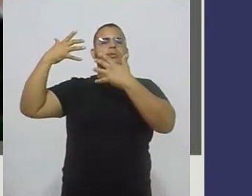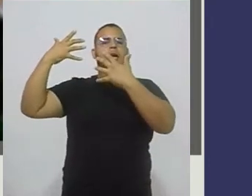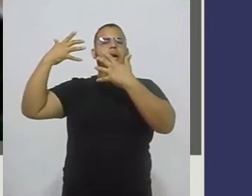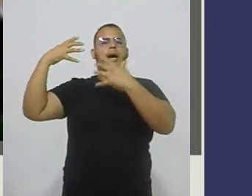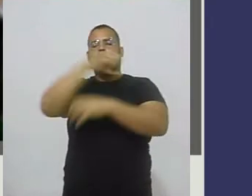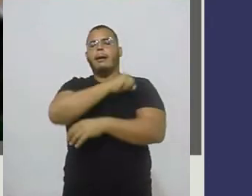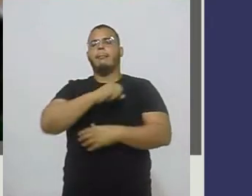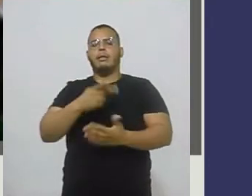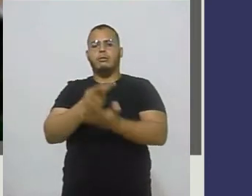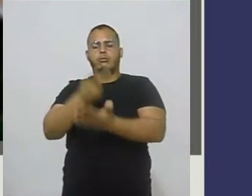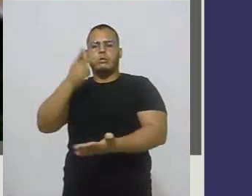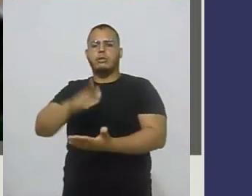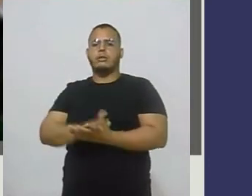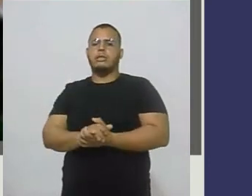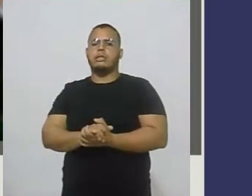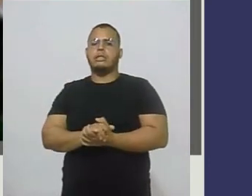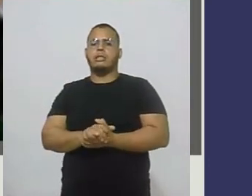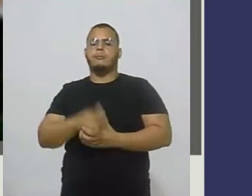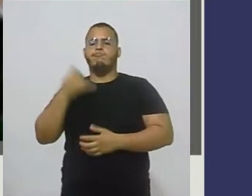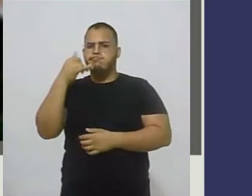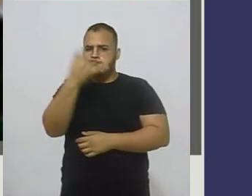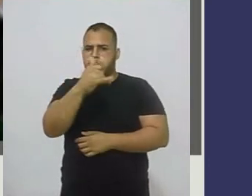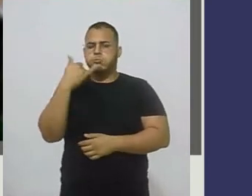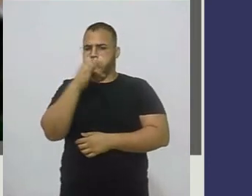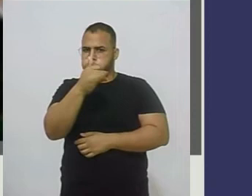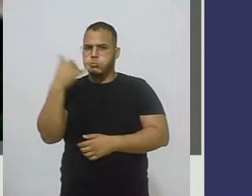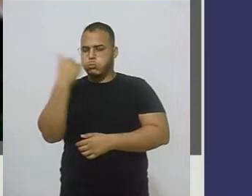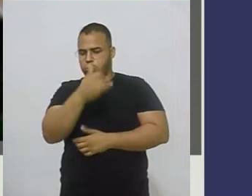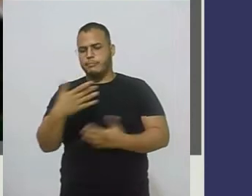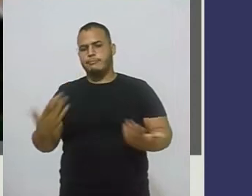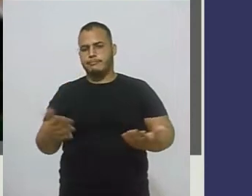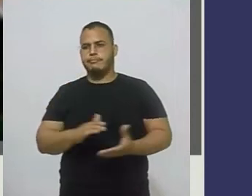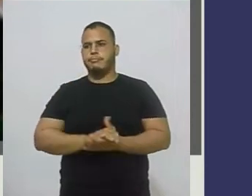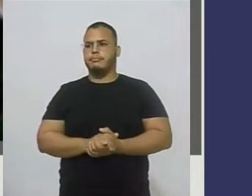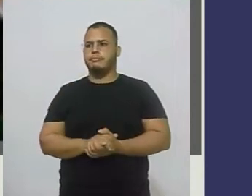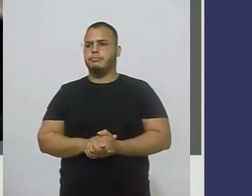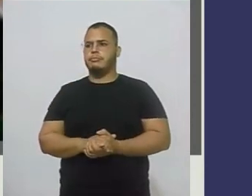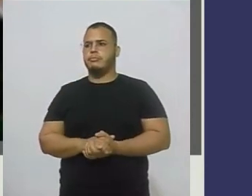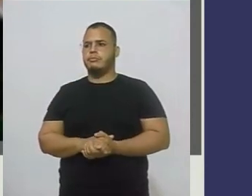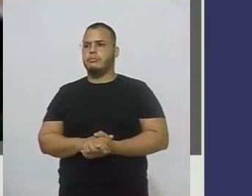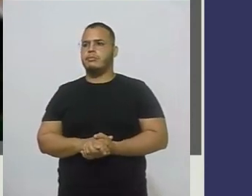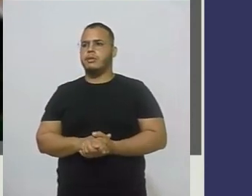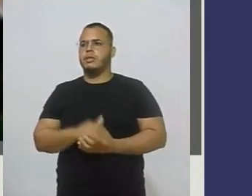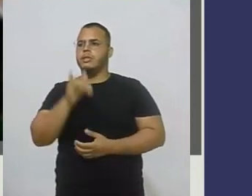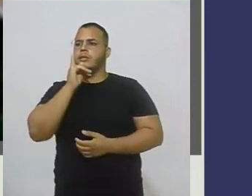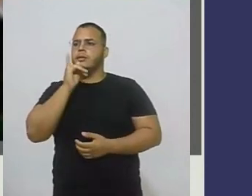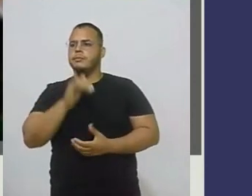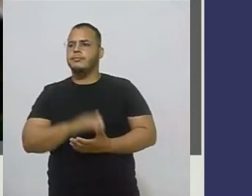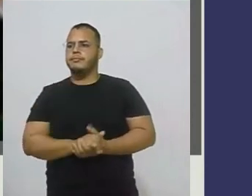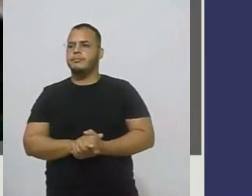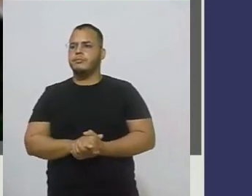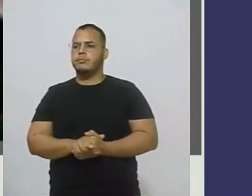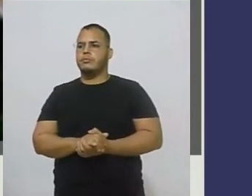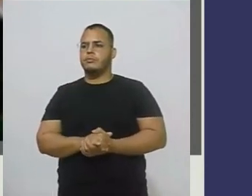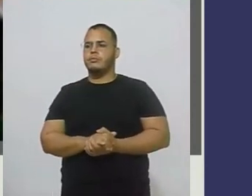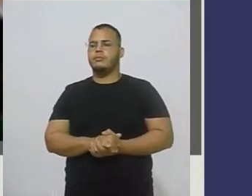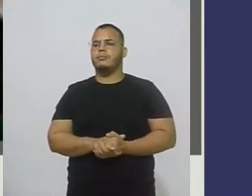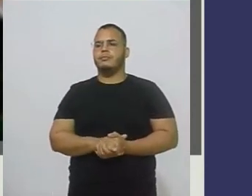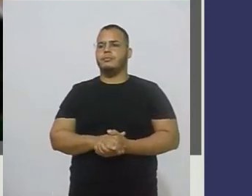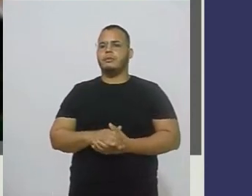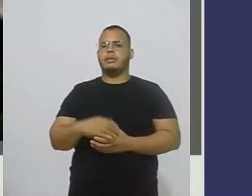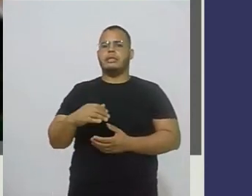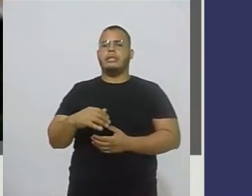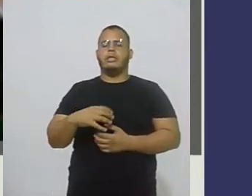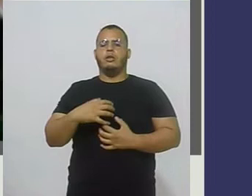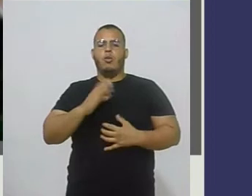duração, conhecida como reação de luta ou fuga, certo? A gente vai dizer aqui, que a aceleração dos